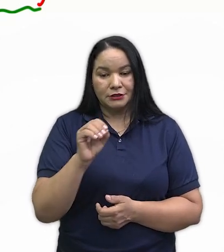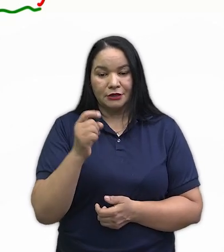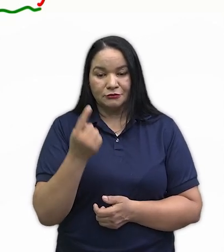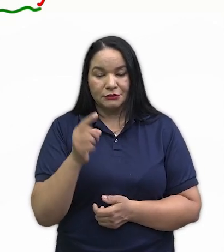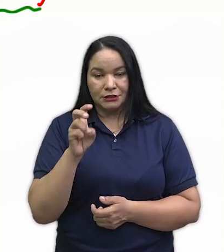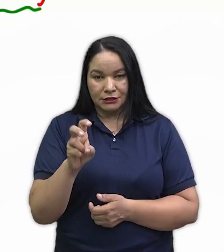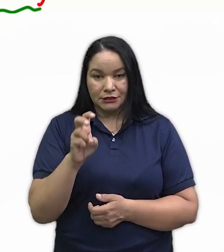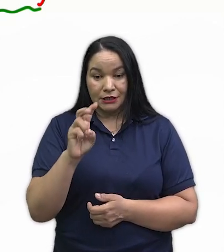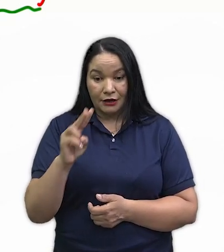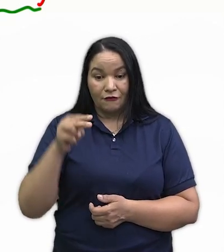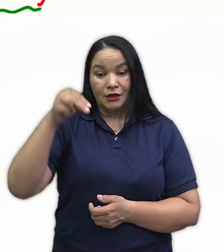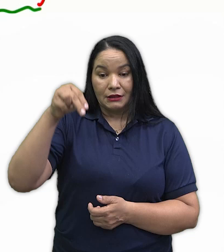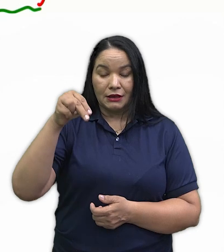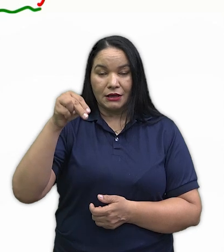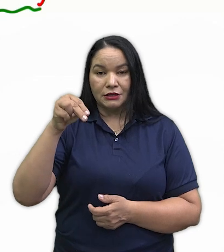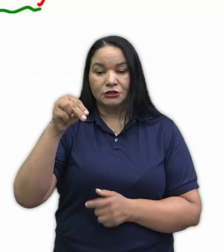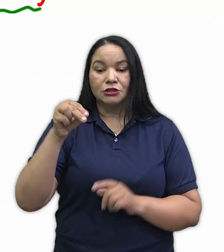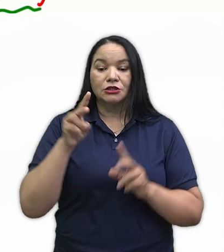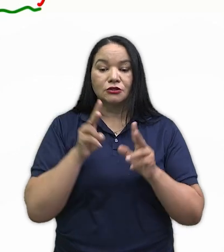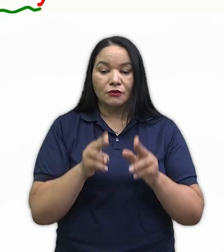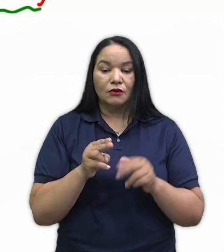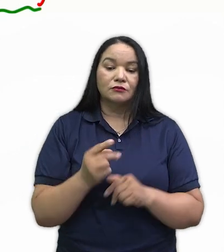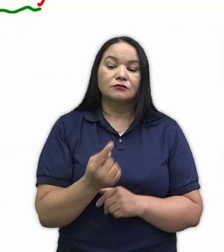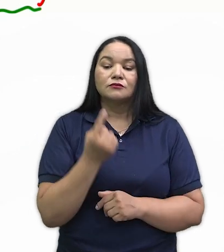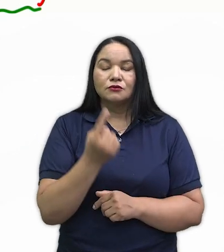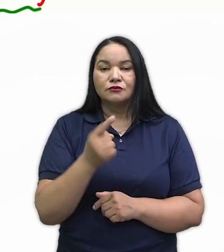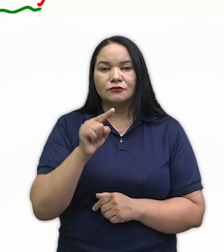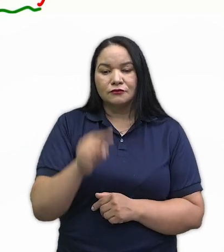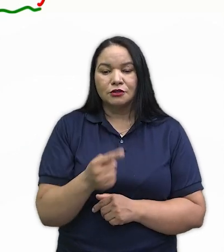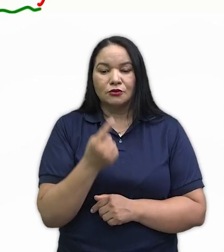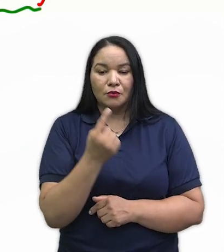1,015 elevado a n igual a